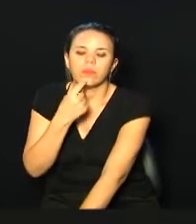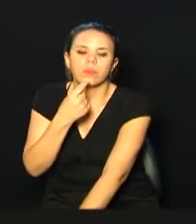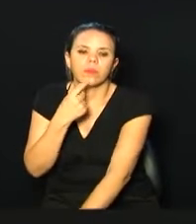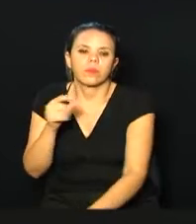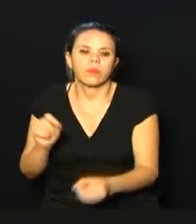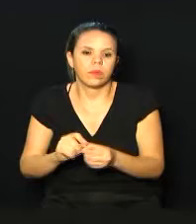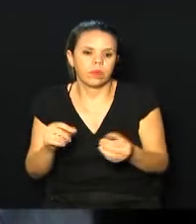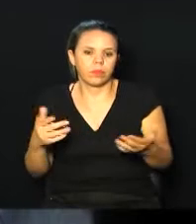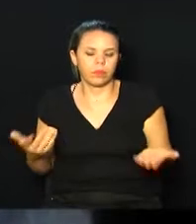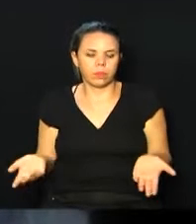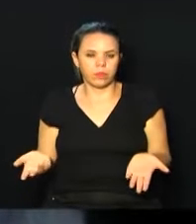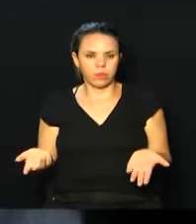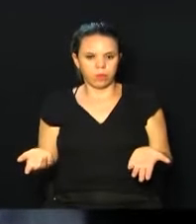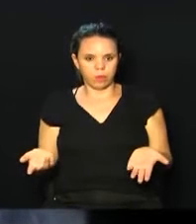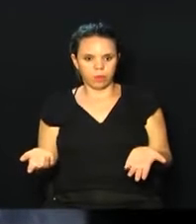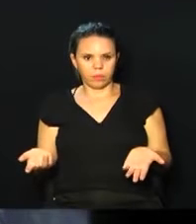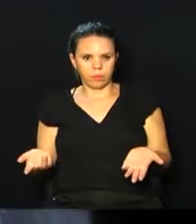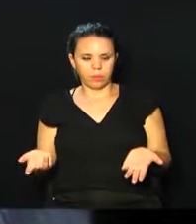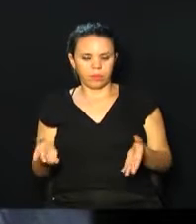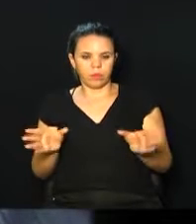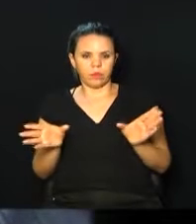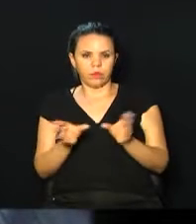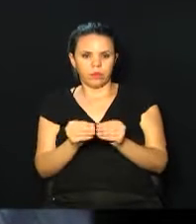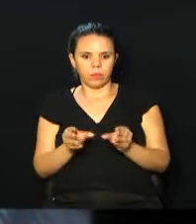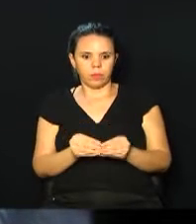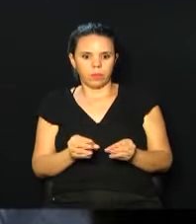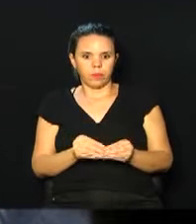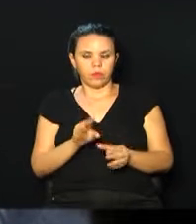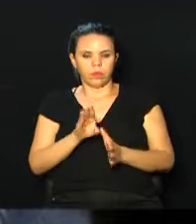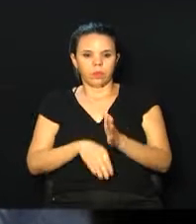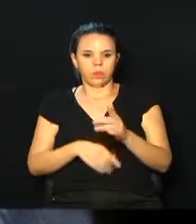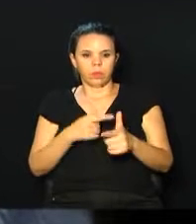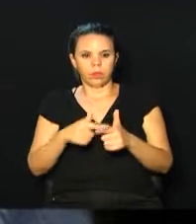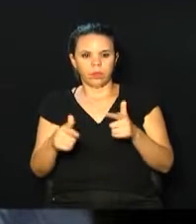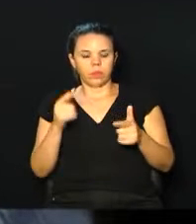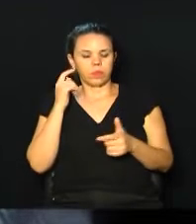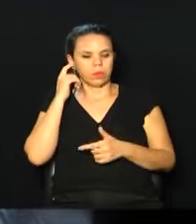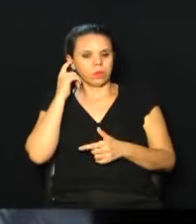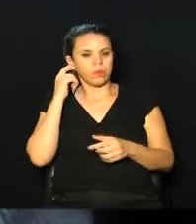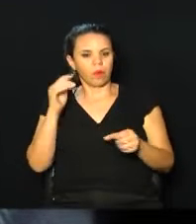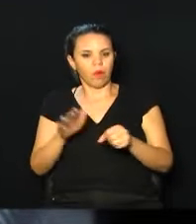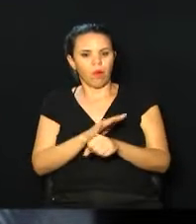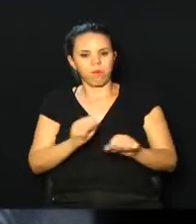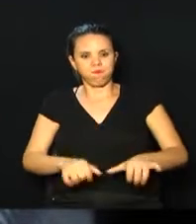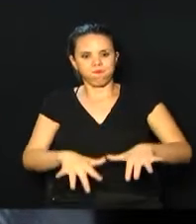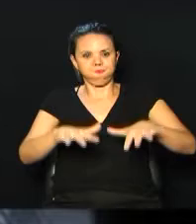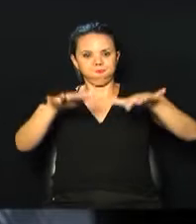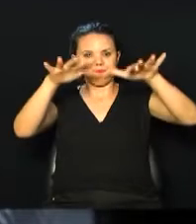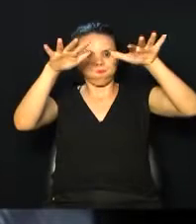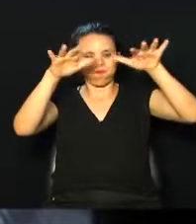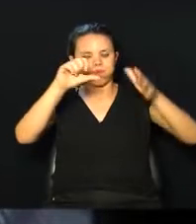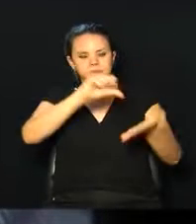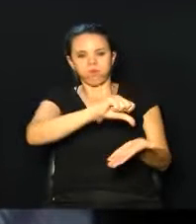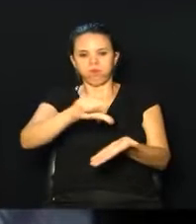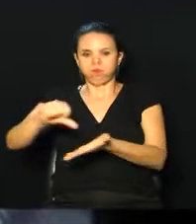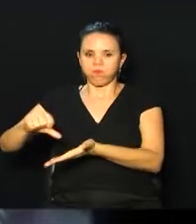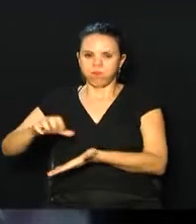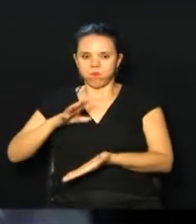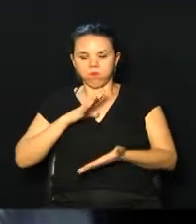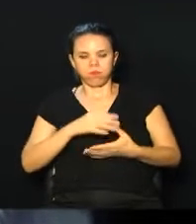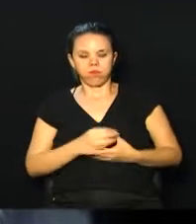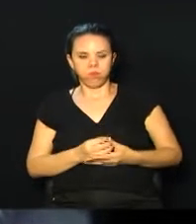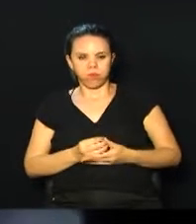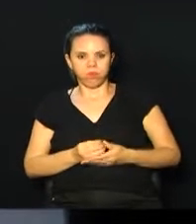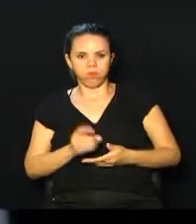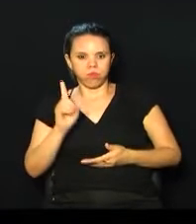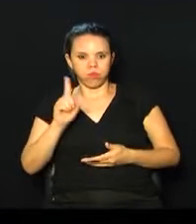realizar para eliminar esses problemas das enchentes que ocorrem nessas regiões da cidade. Então,